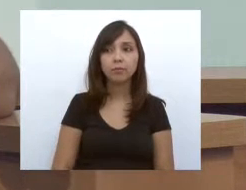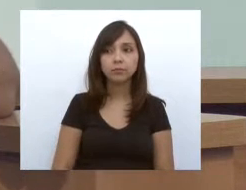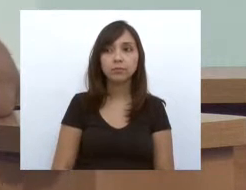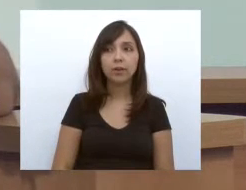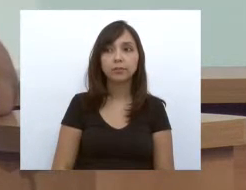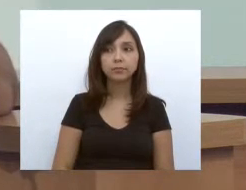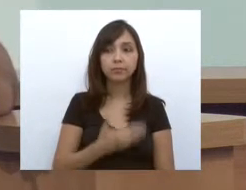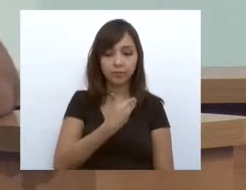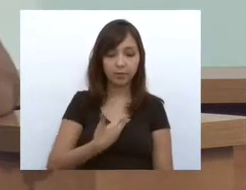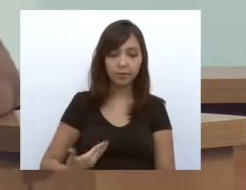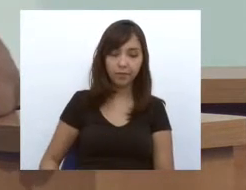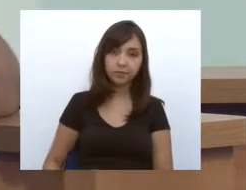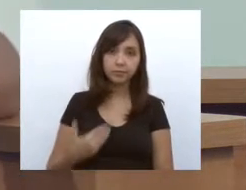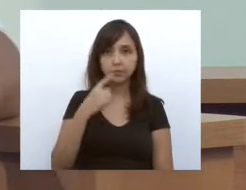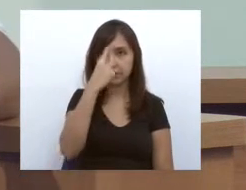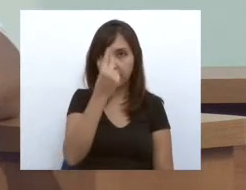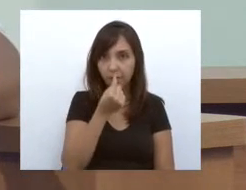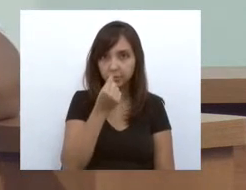O governador